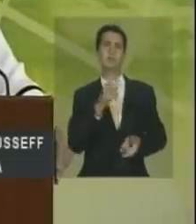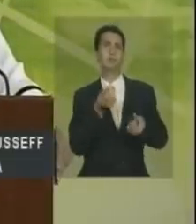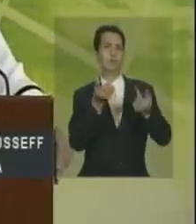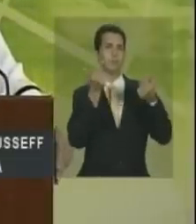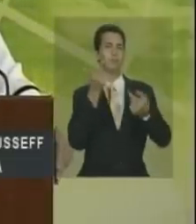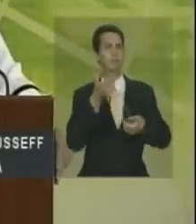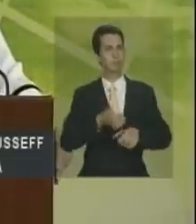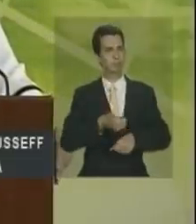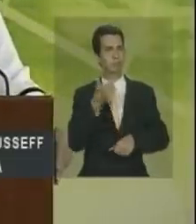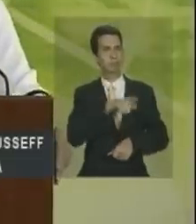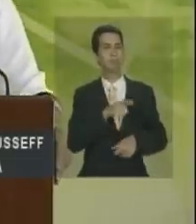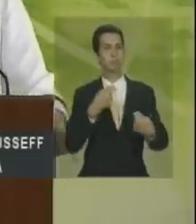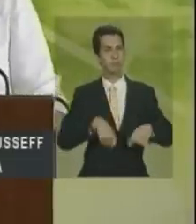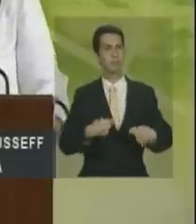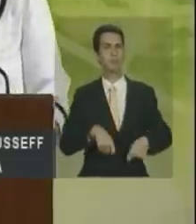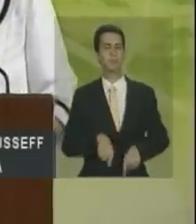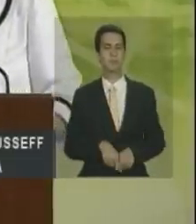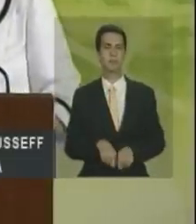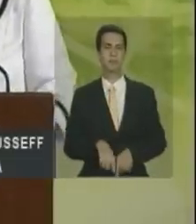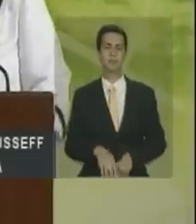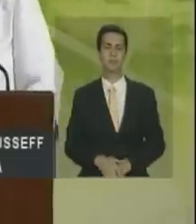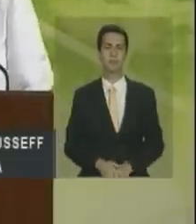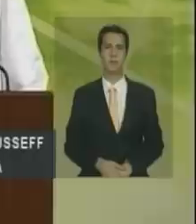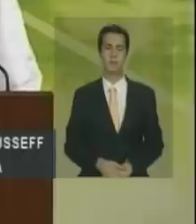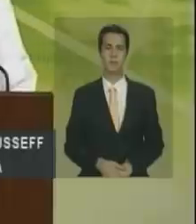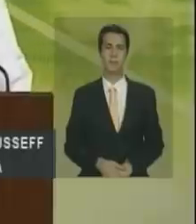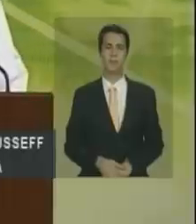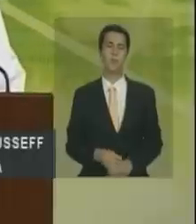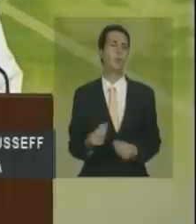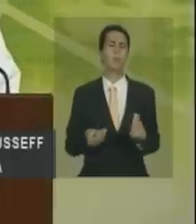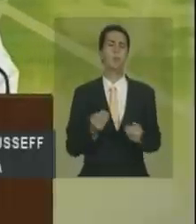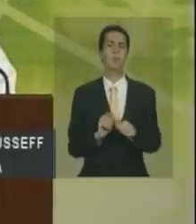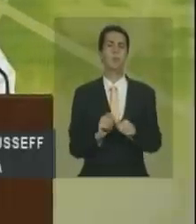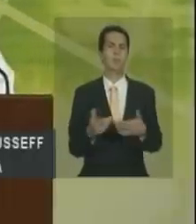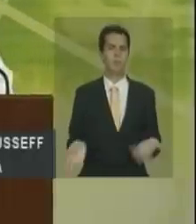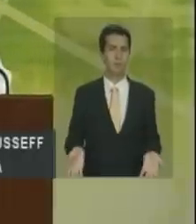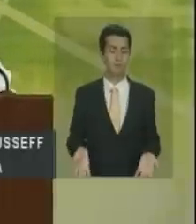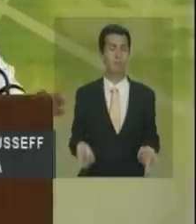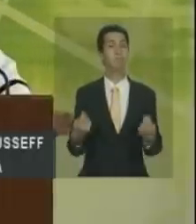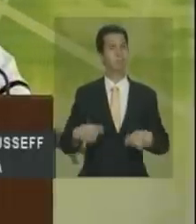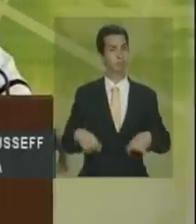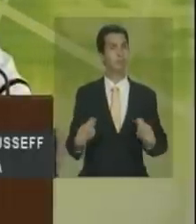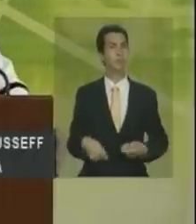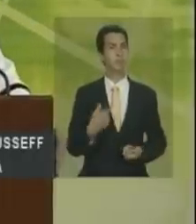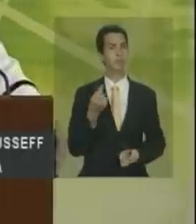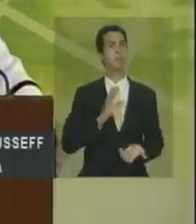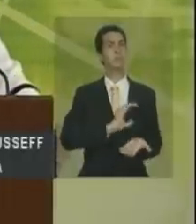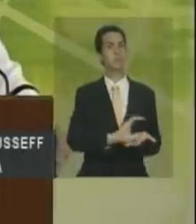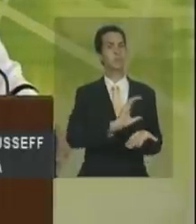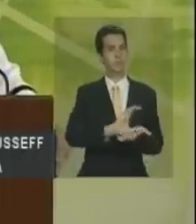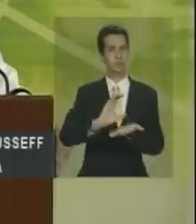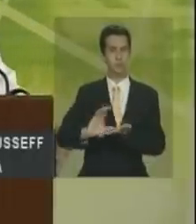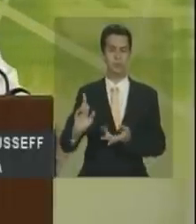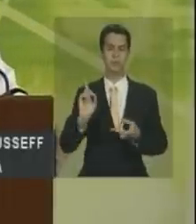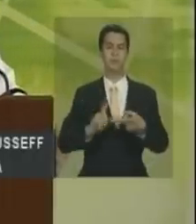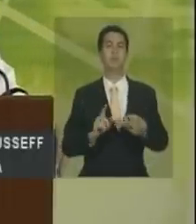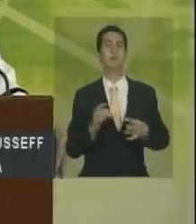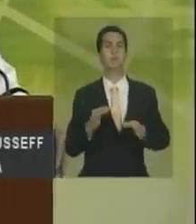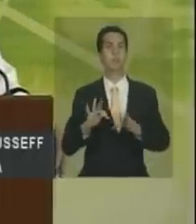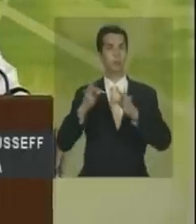desse país. Isso se faz com investimento, desenvolvimento